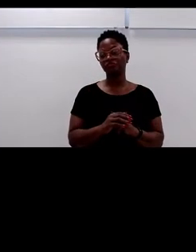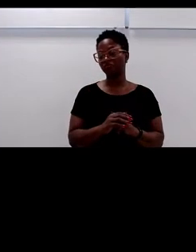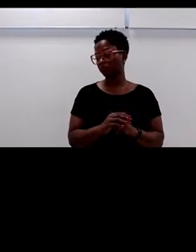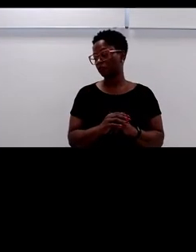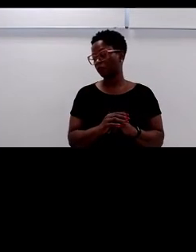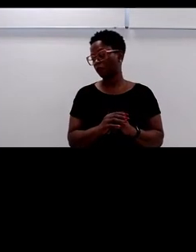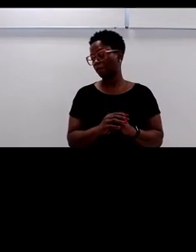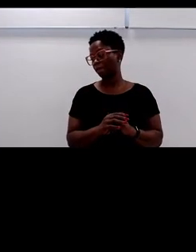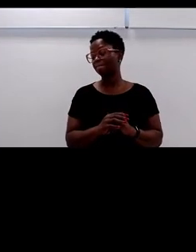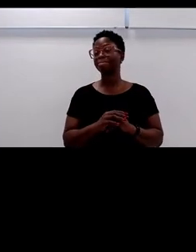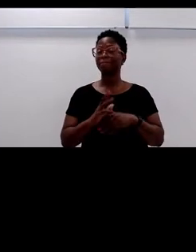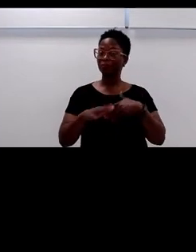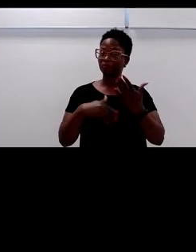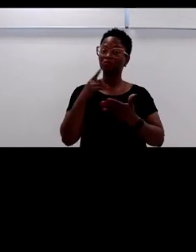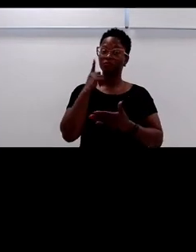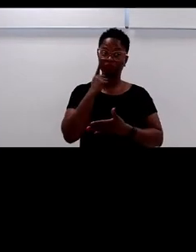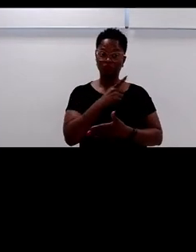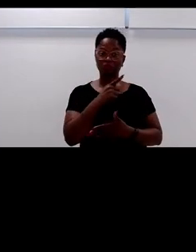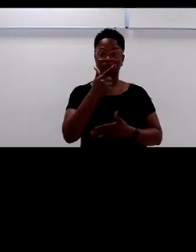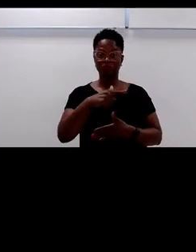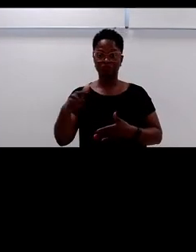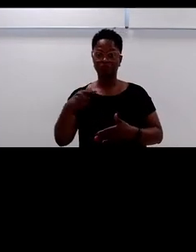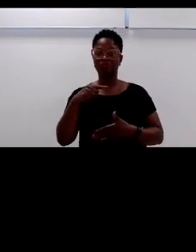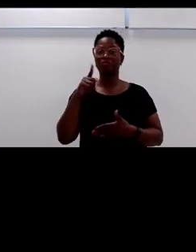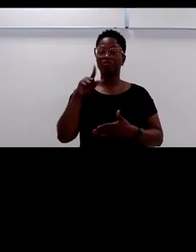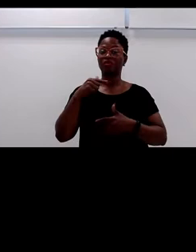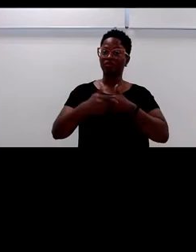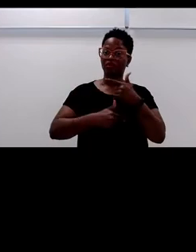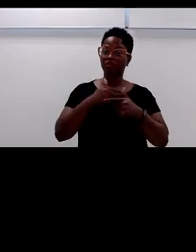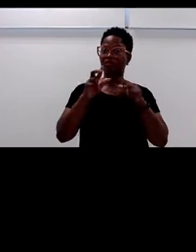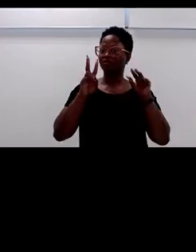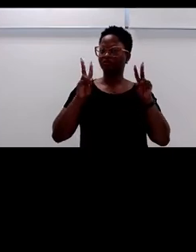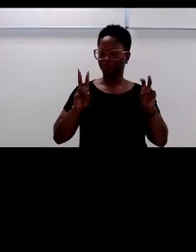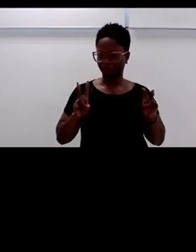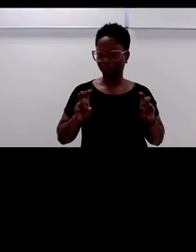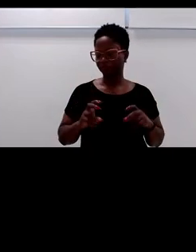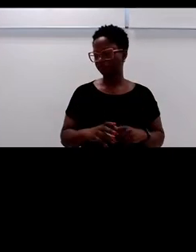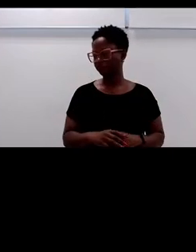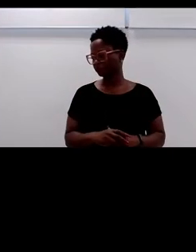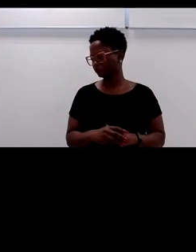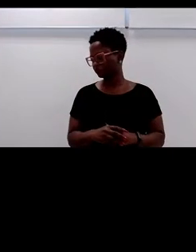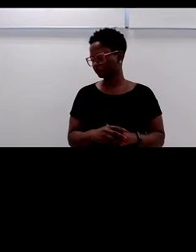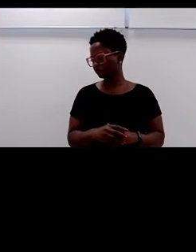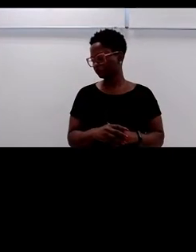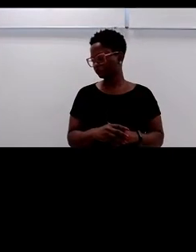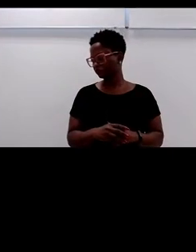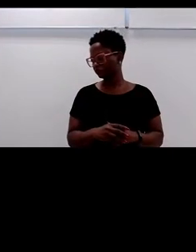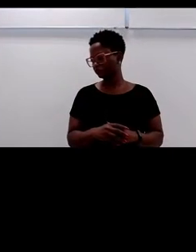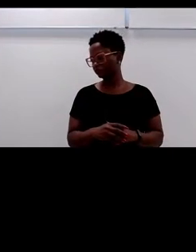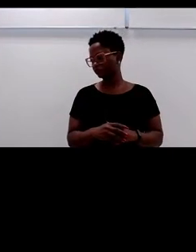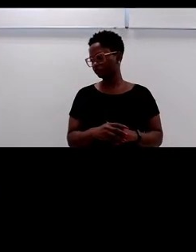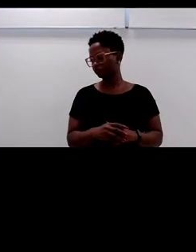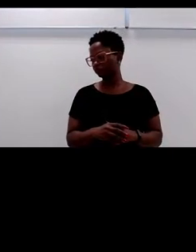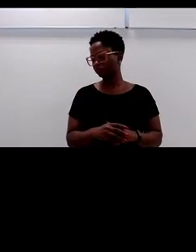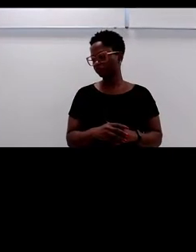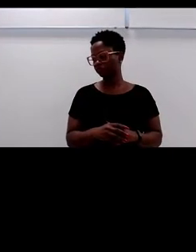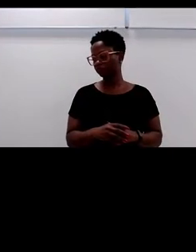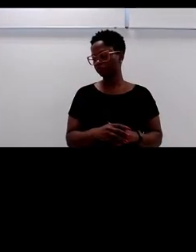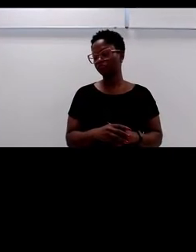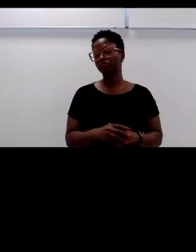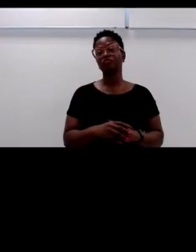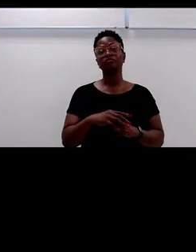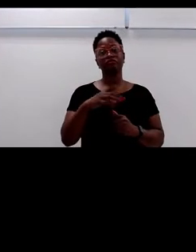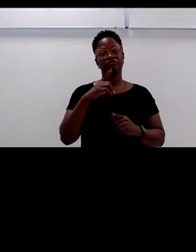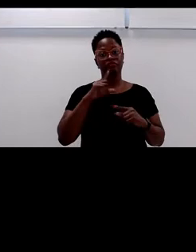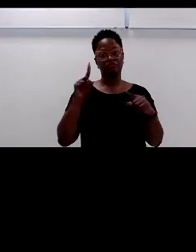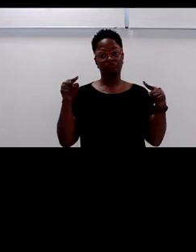de coisa para mim trabalhar em cima dele. Também tem um pouco que tem a ver